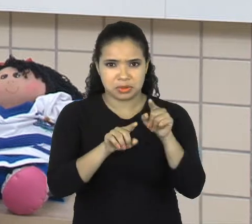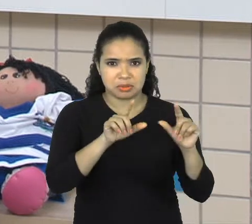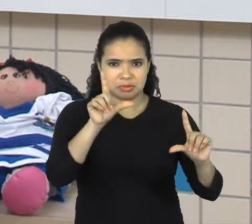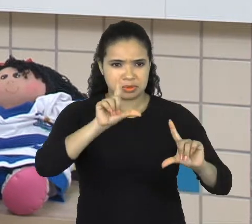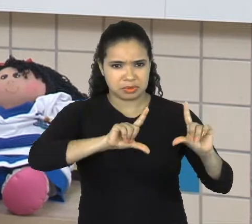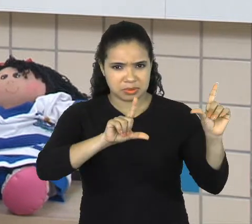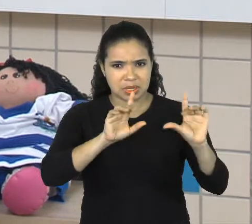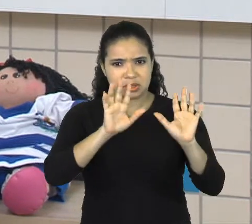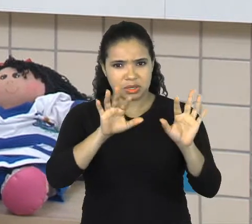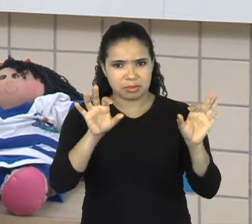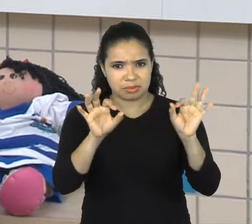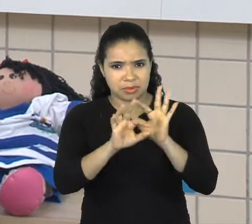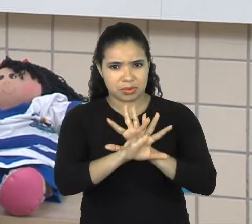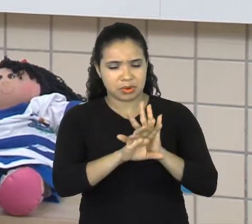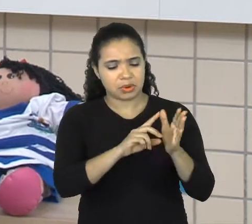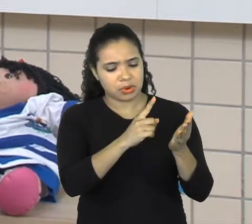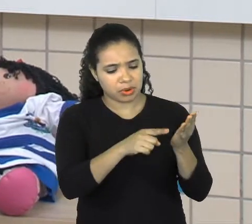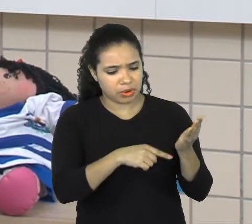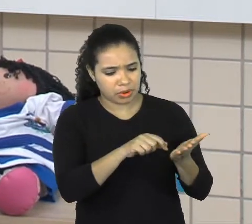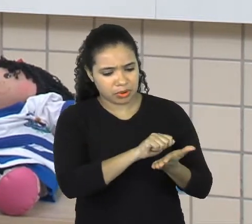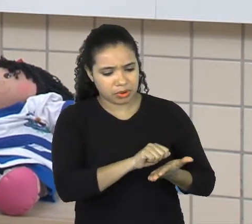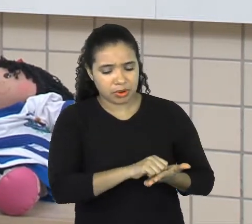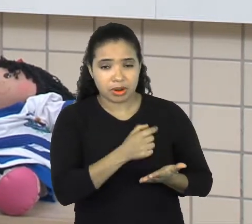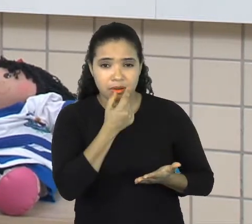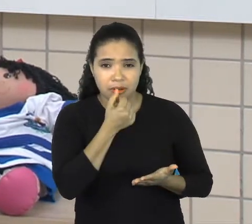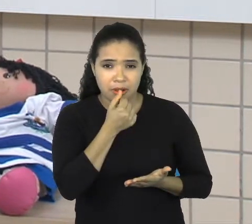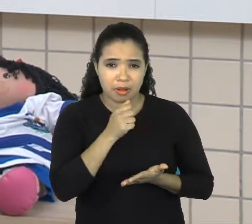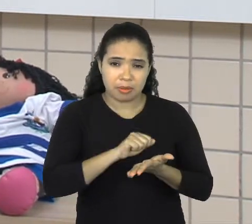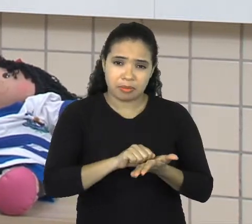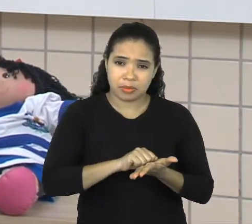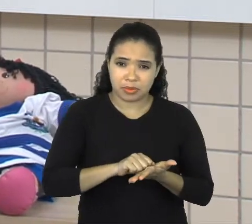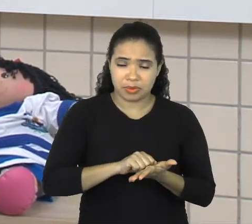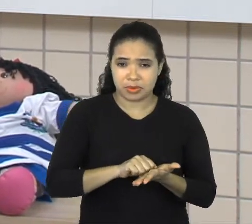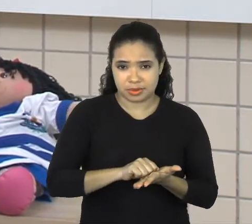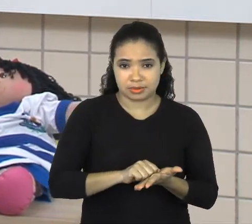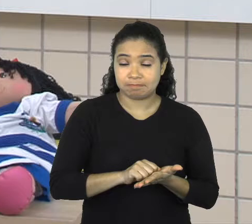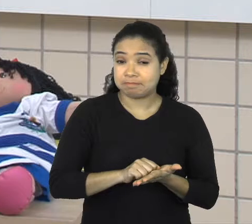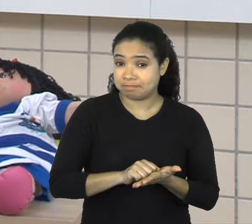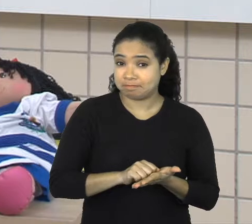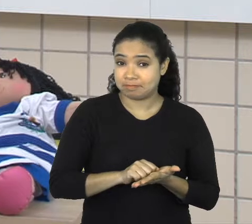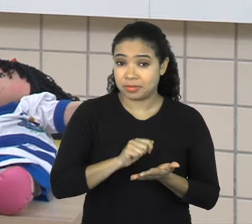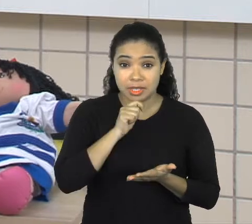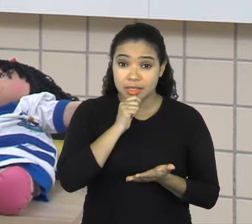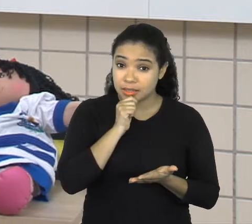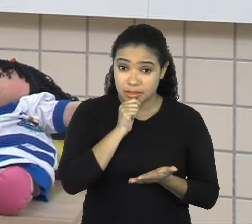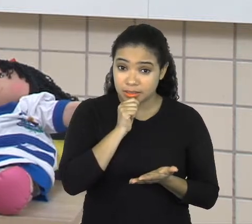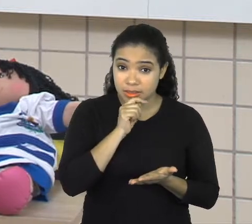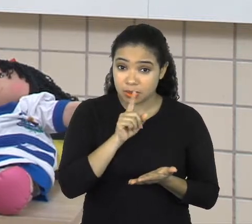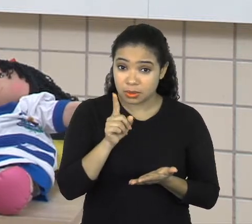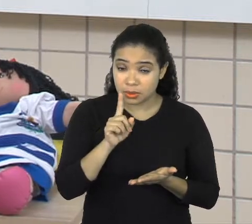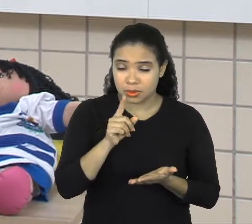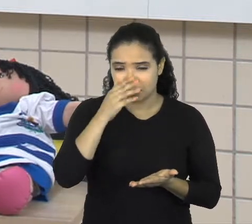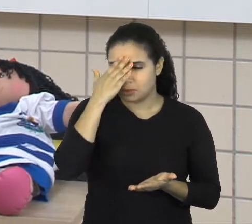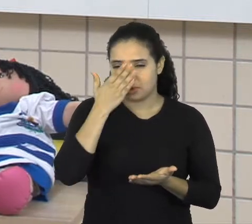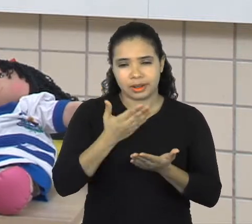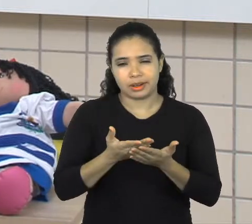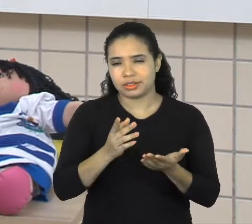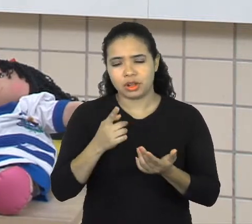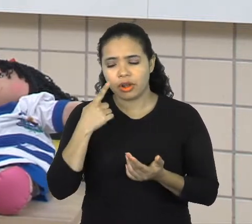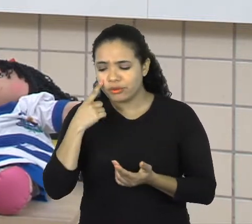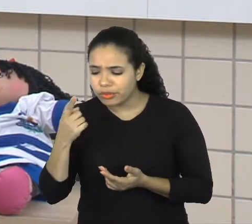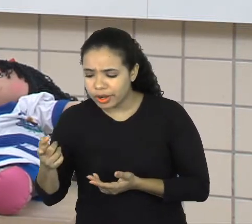preparados? Levam o caderno? Levam o lápis, a borracha para fazer as anotações? Não? Não acredito, Francisquinha,